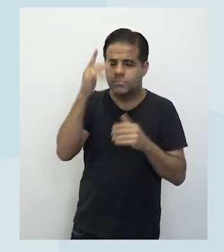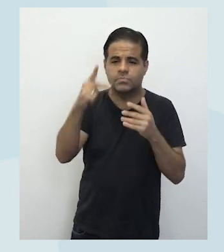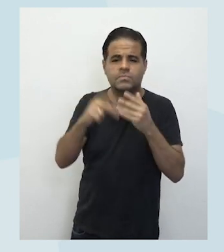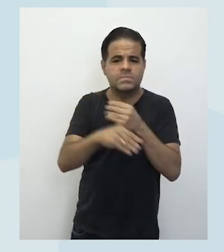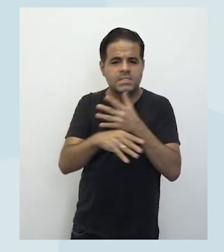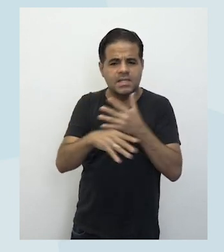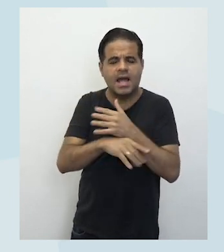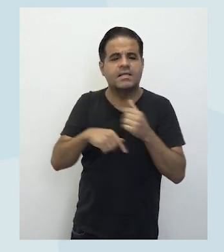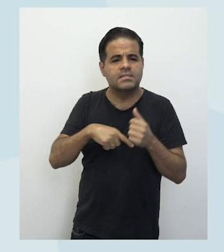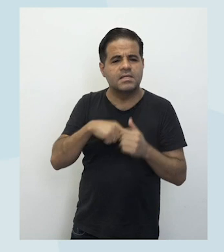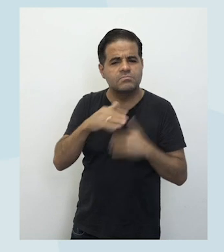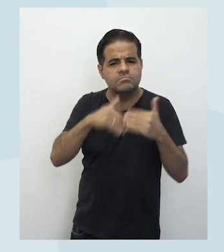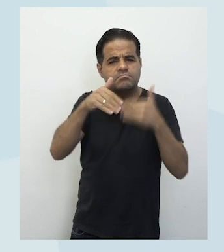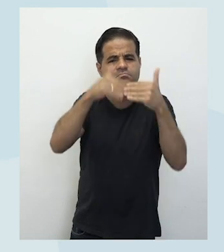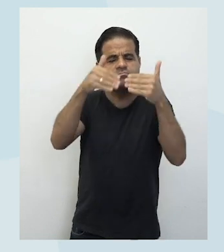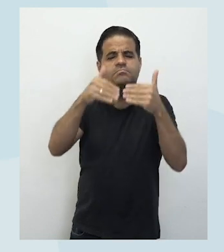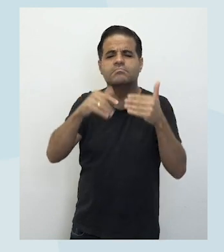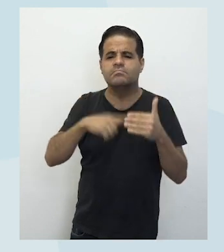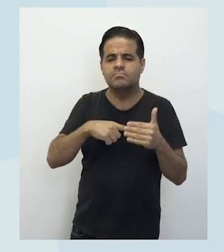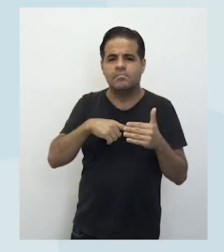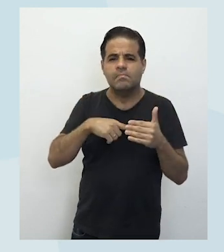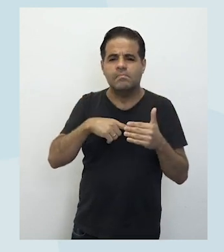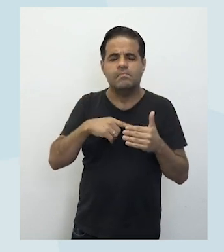cidade tem um desenvolvimento, tem aí